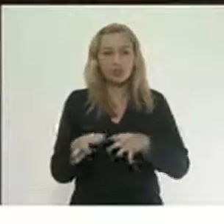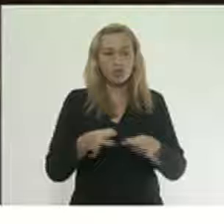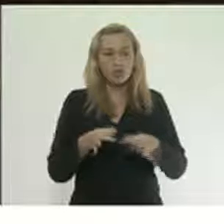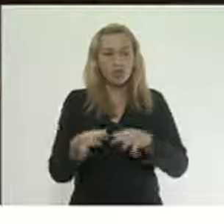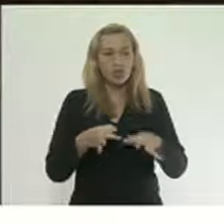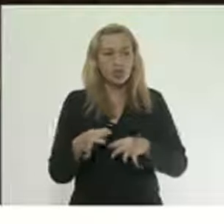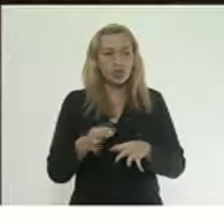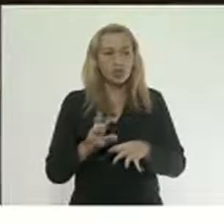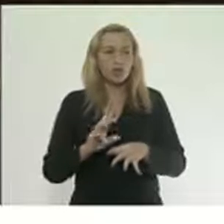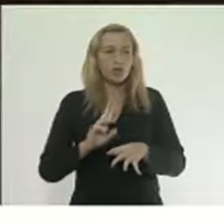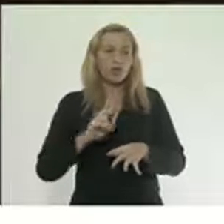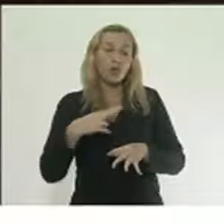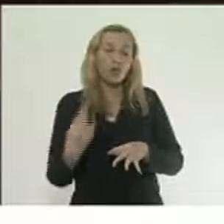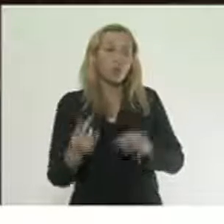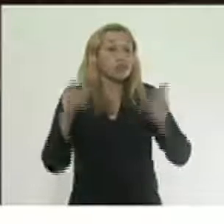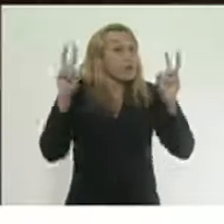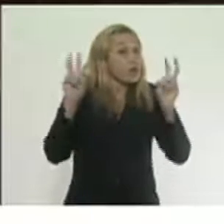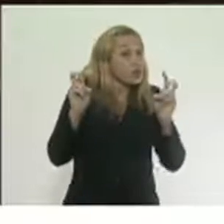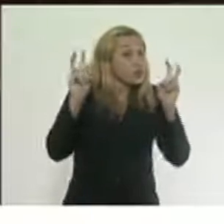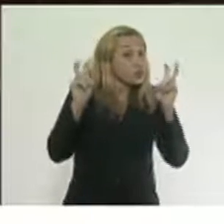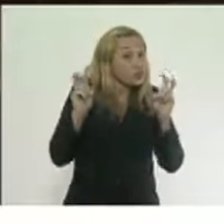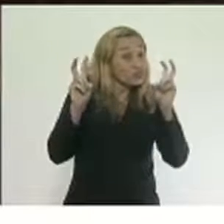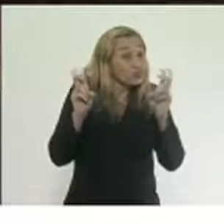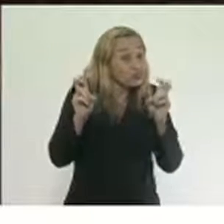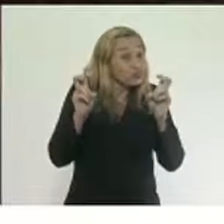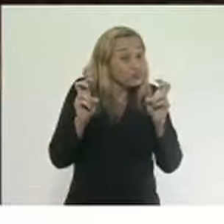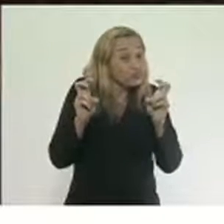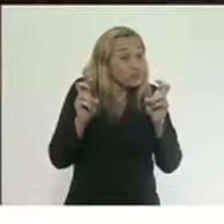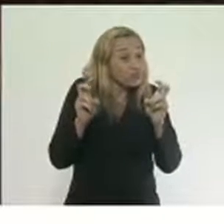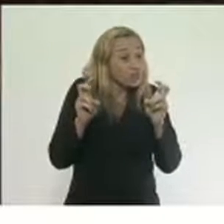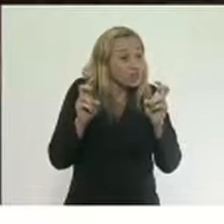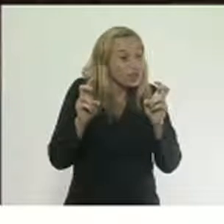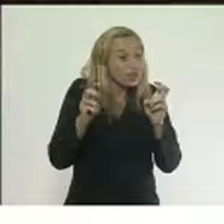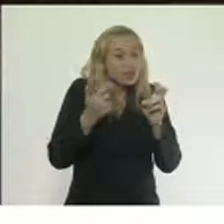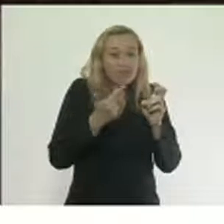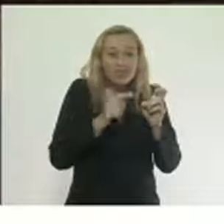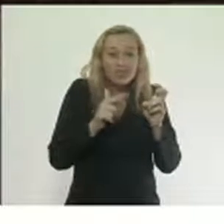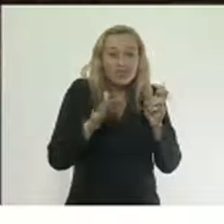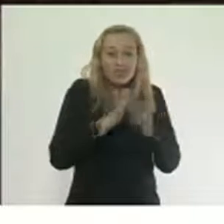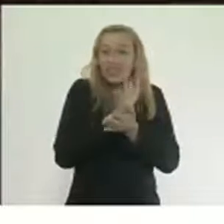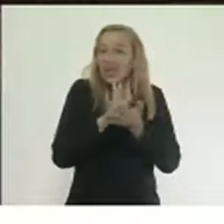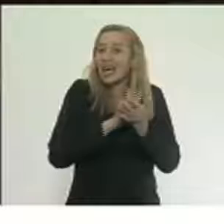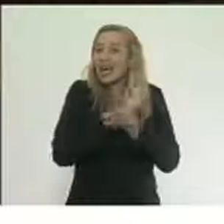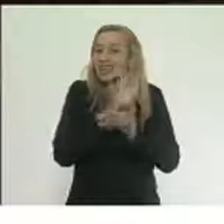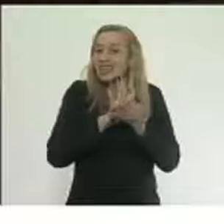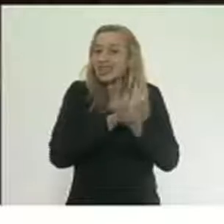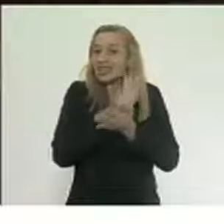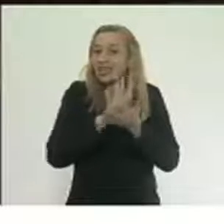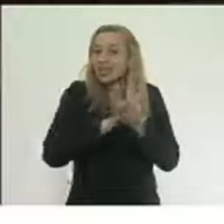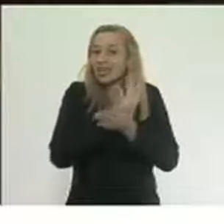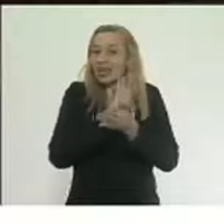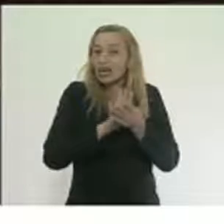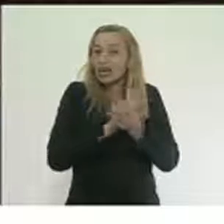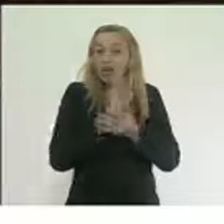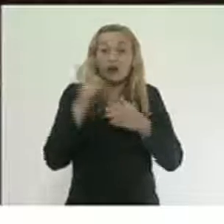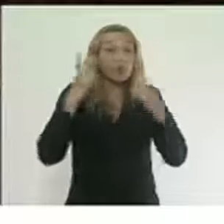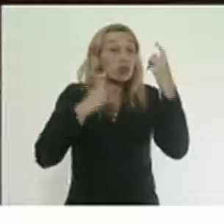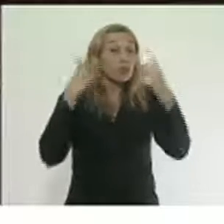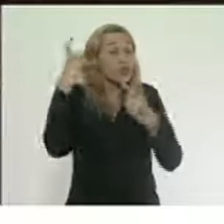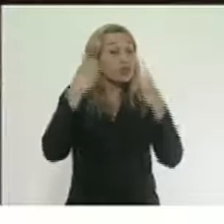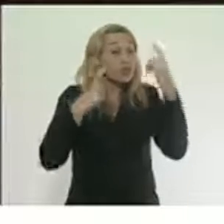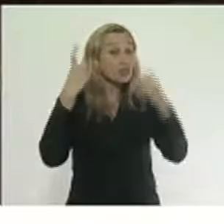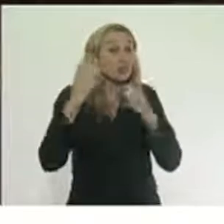em torno de questões que não tem nada a ver com as preocupações que esta casa